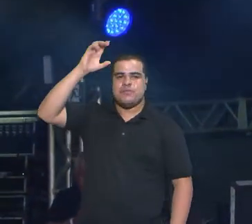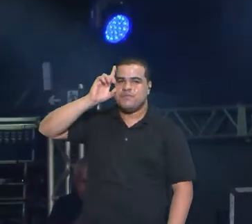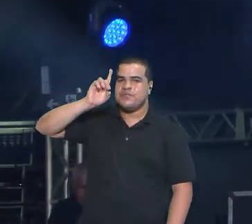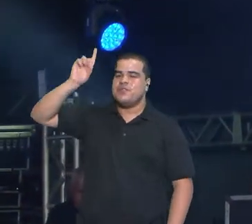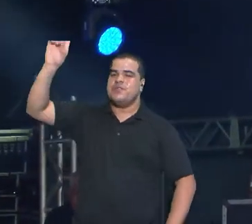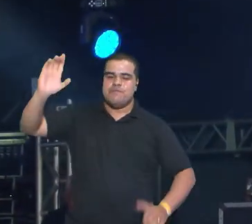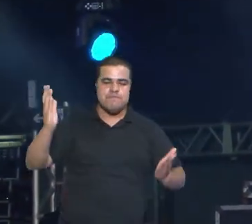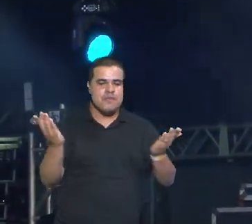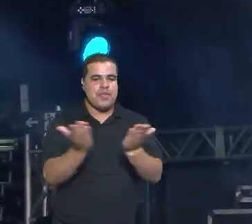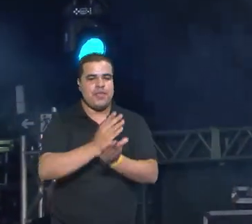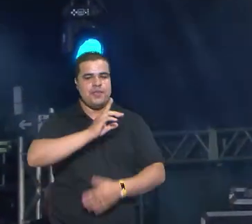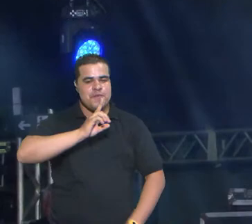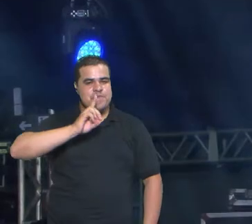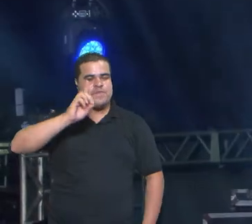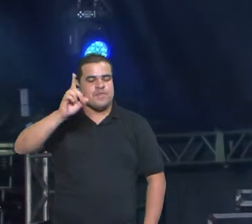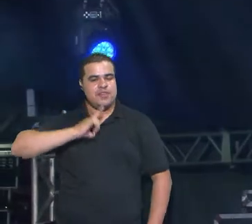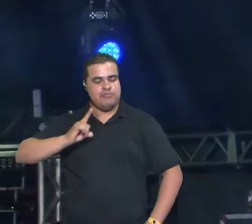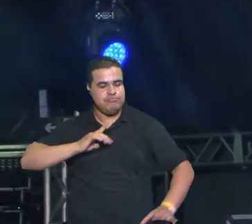jeito